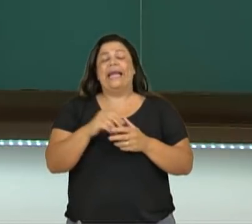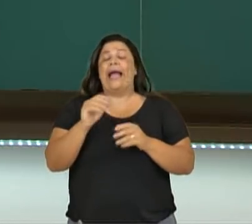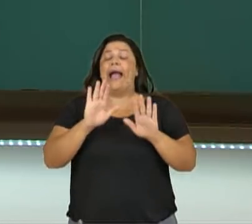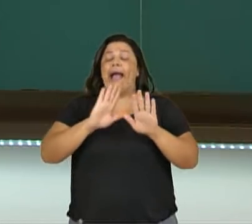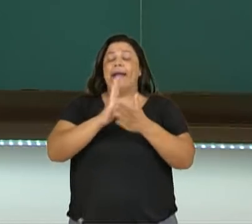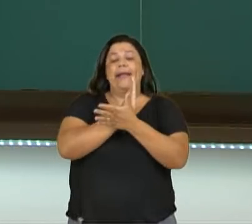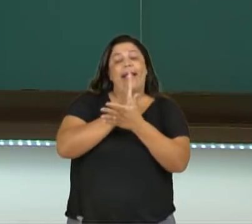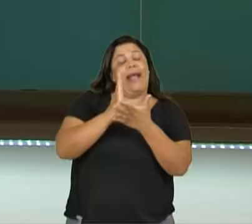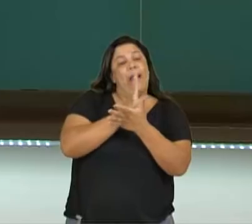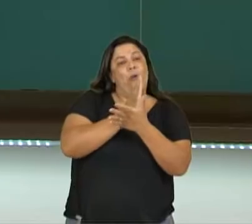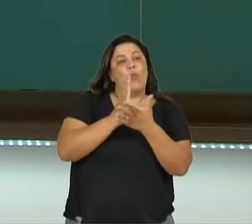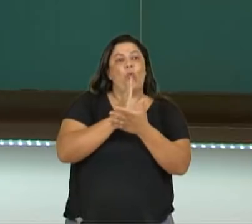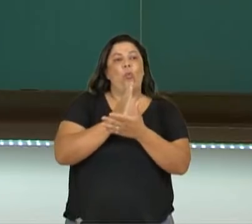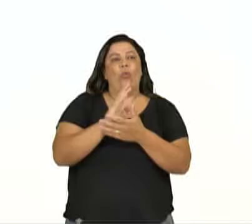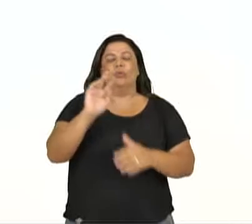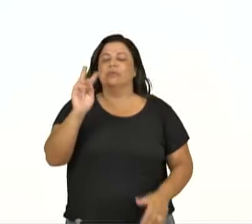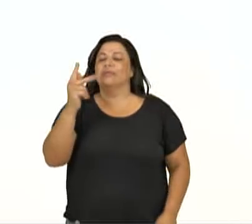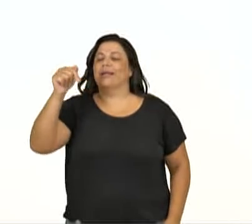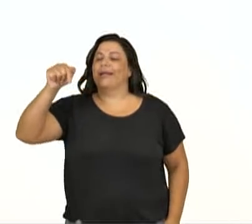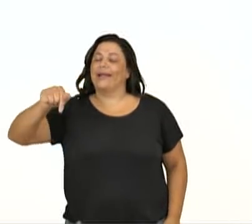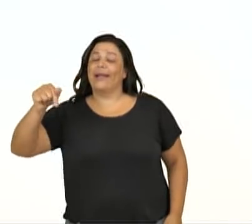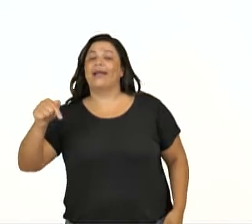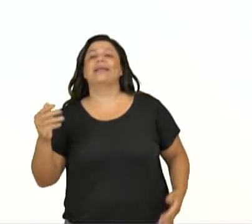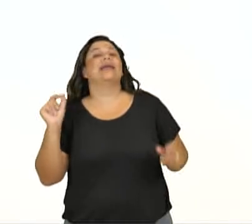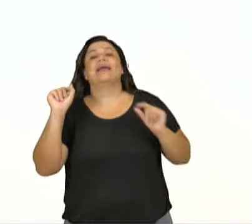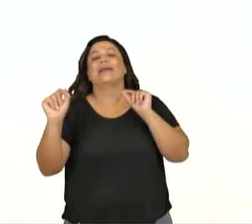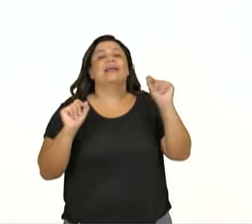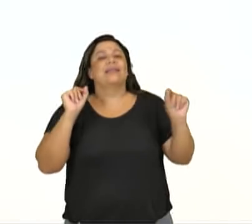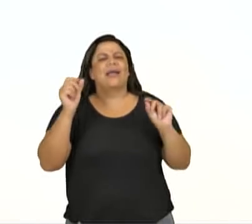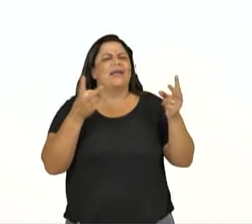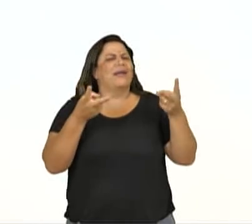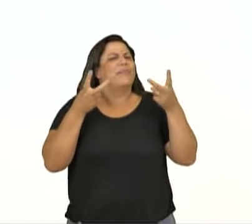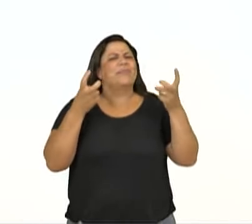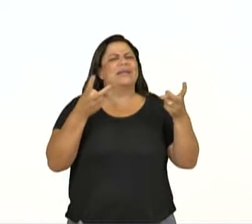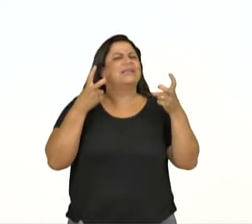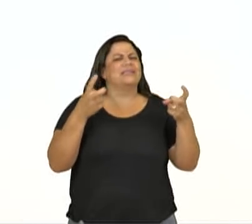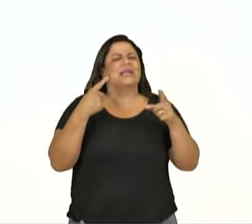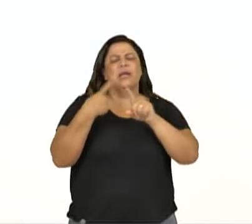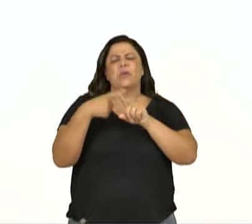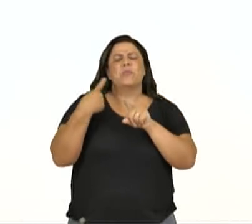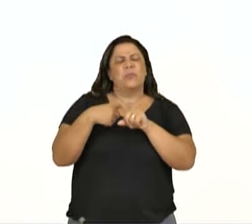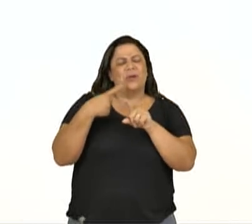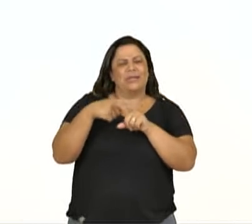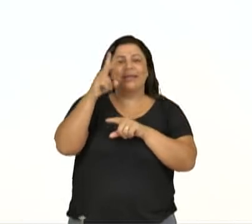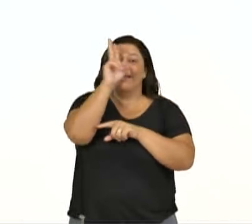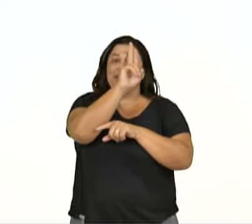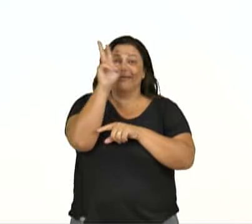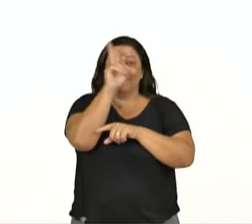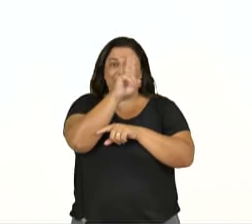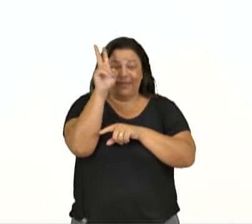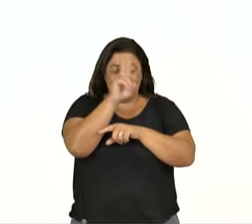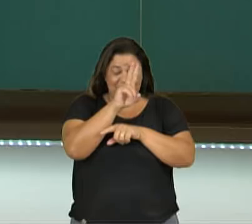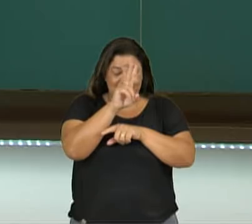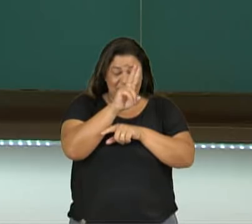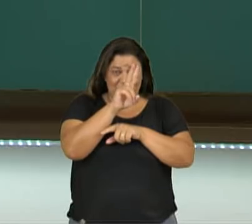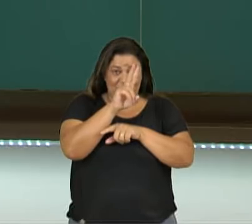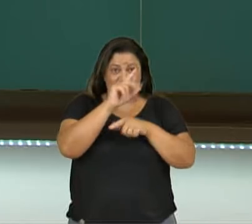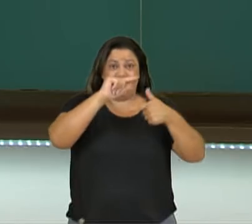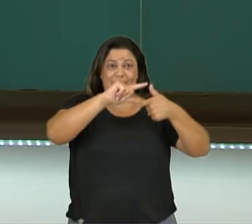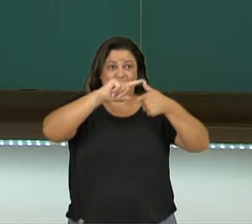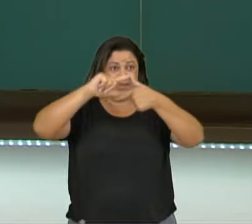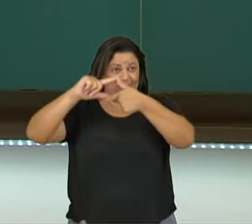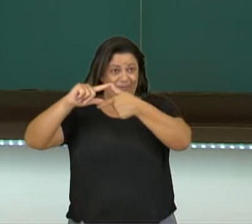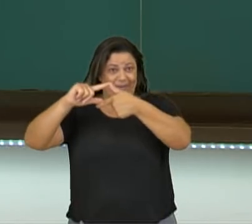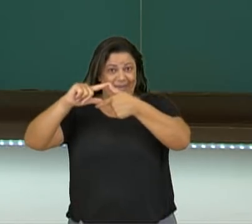alguns marcaram histórias em quadrinhos. E agora a gente vai ter que perceber por que se trata de uma história em quadrinhos e